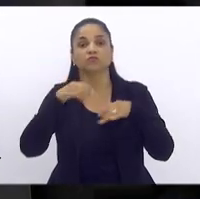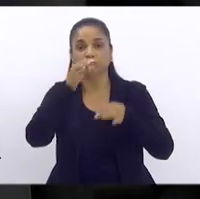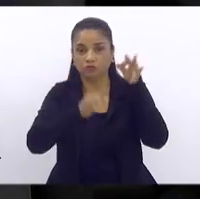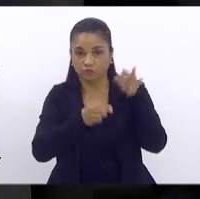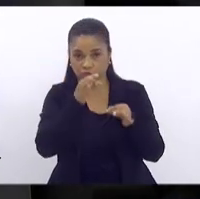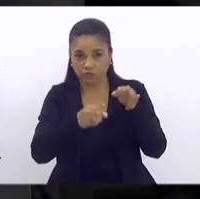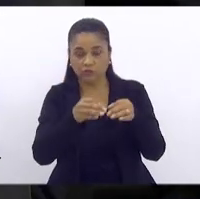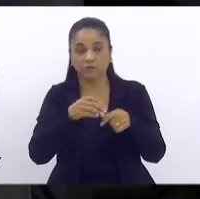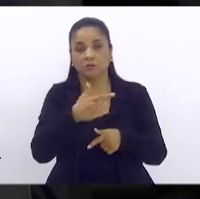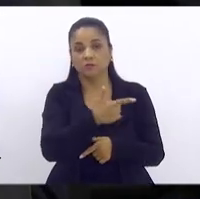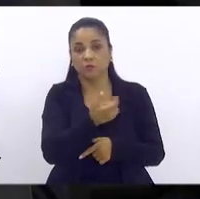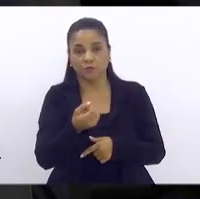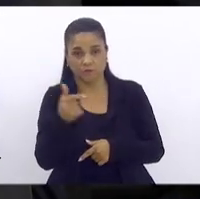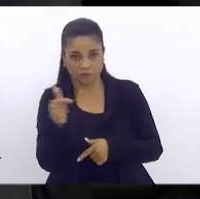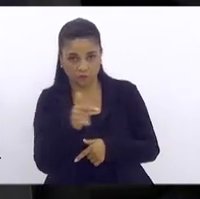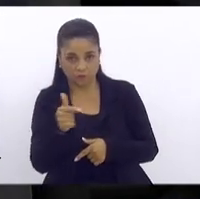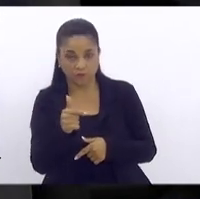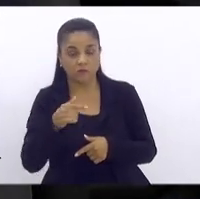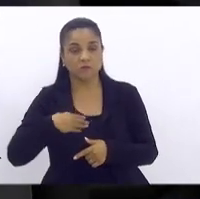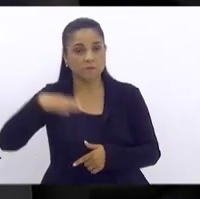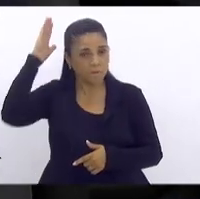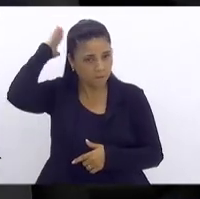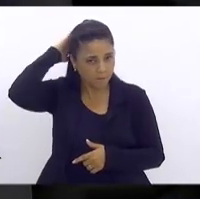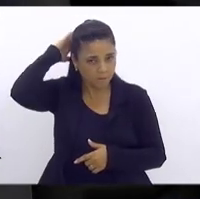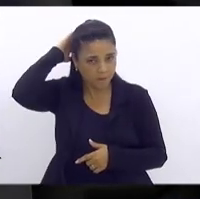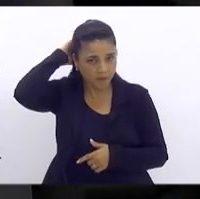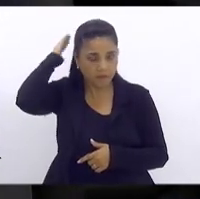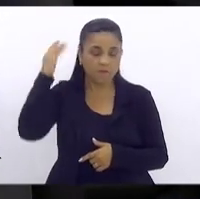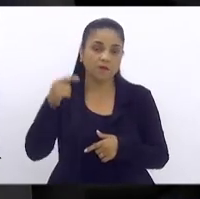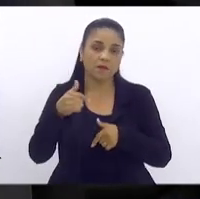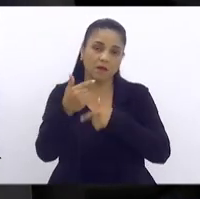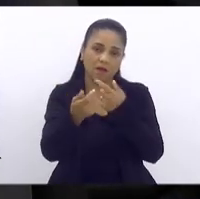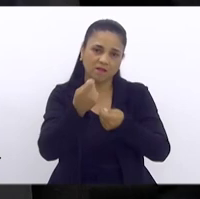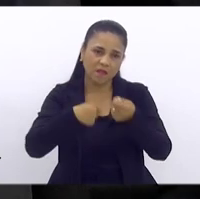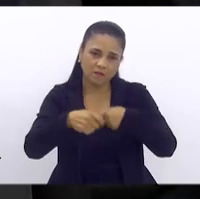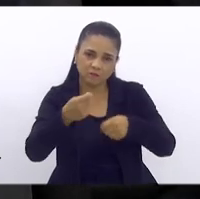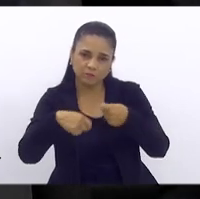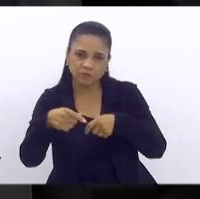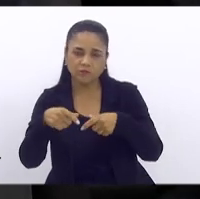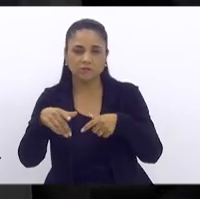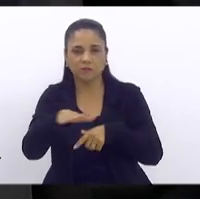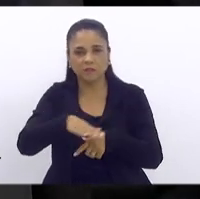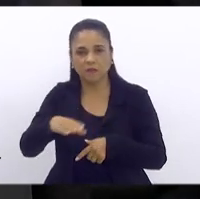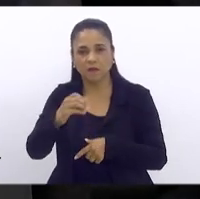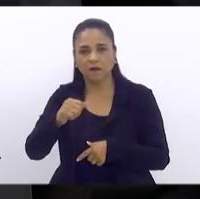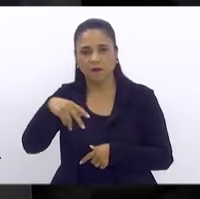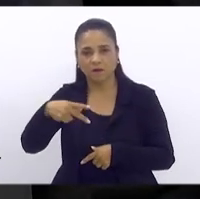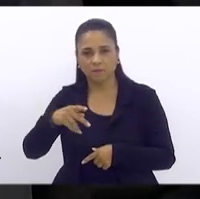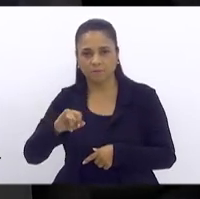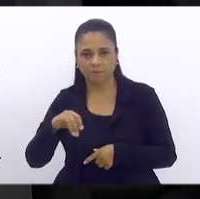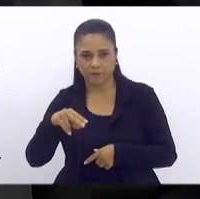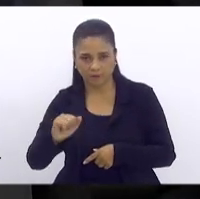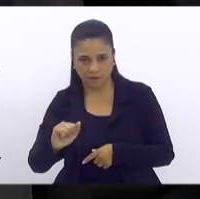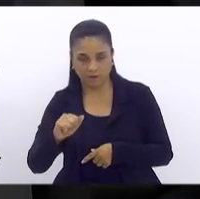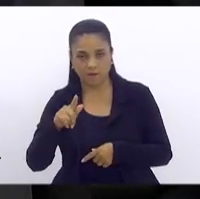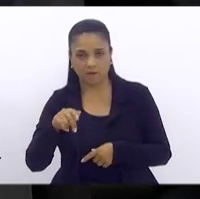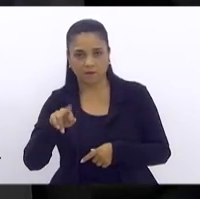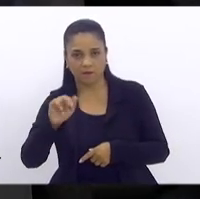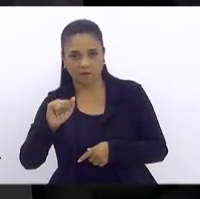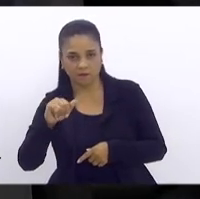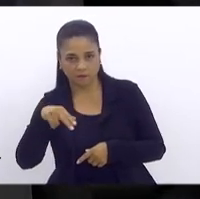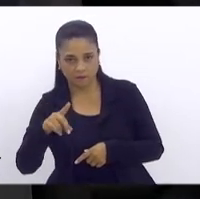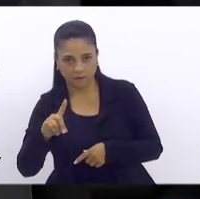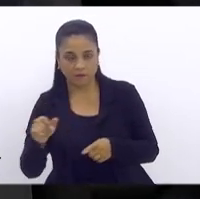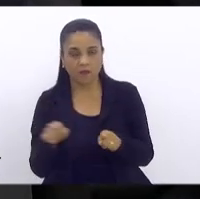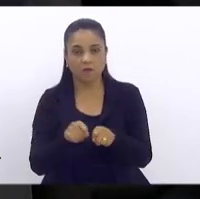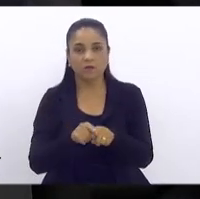em 2022. E na Paraíba a gente administra esse serviço. A gente está em Campina Grande, Sousa, Santa Rita, e agora vai lançar em João Pessoa.